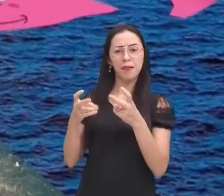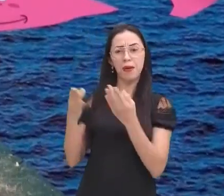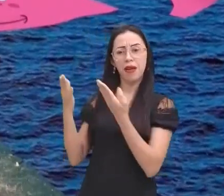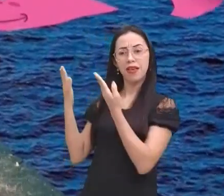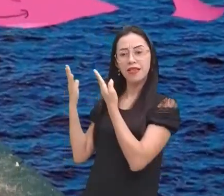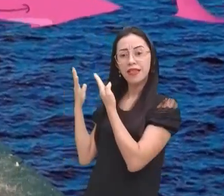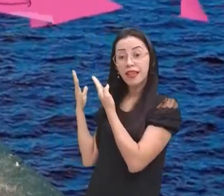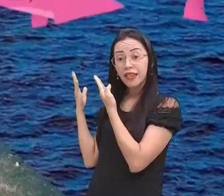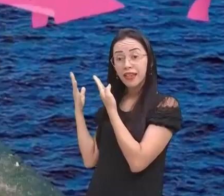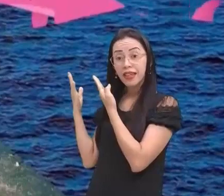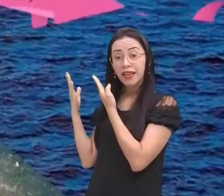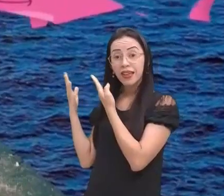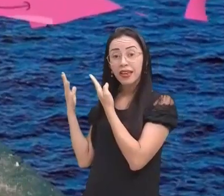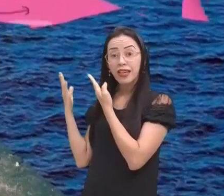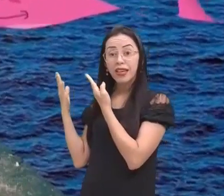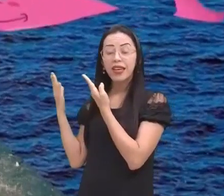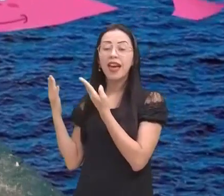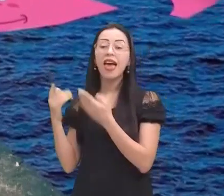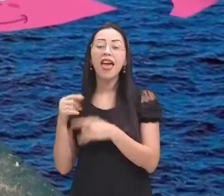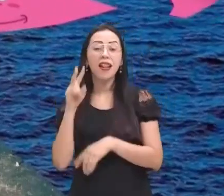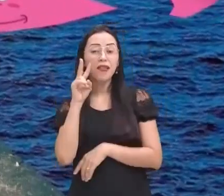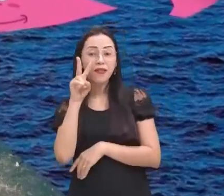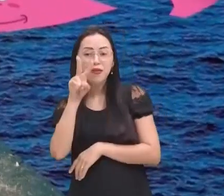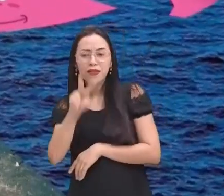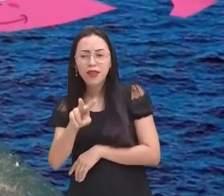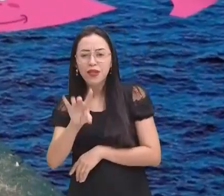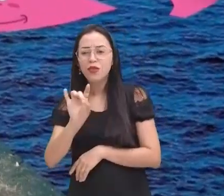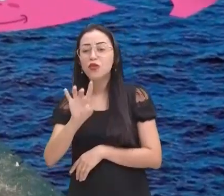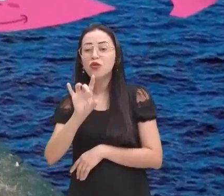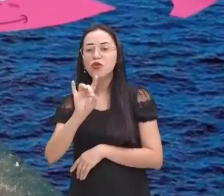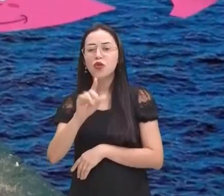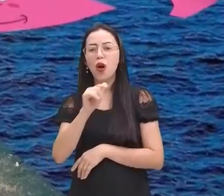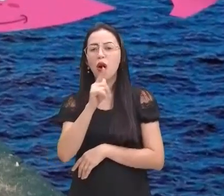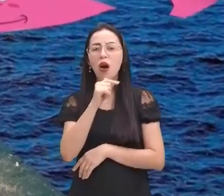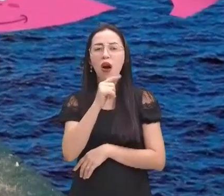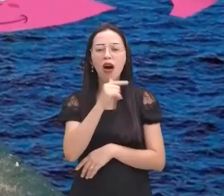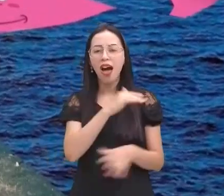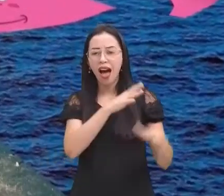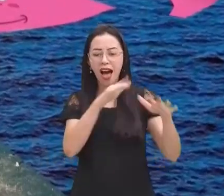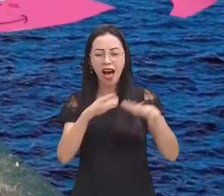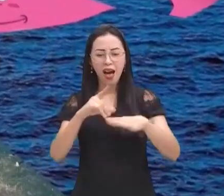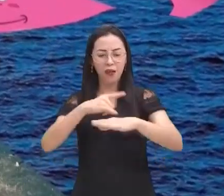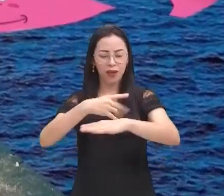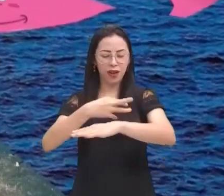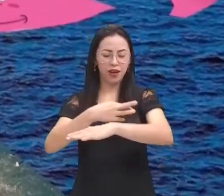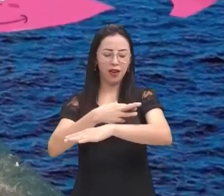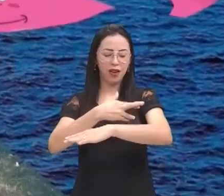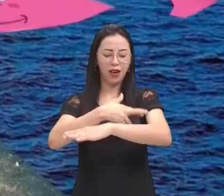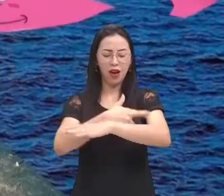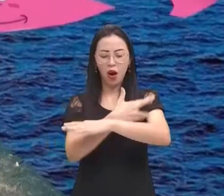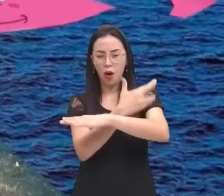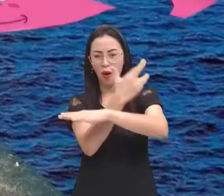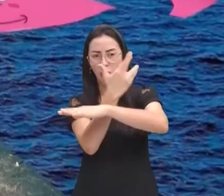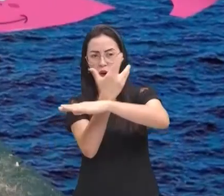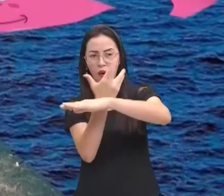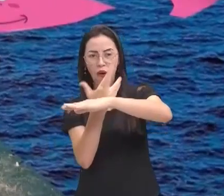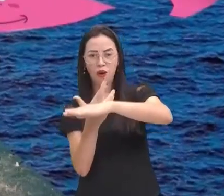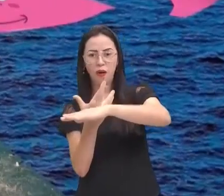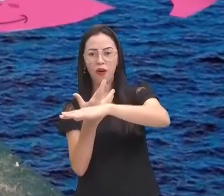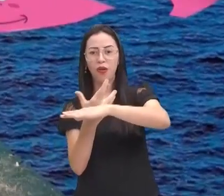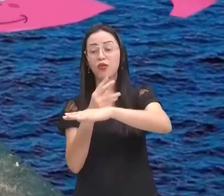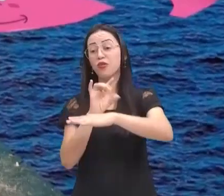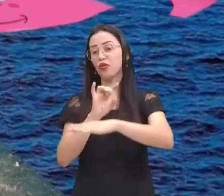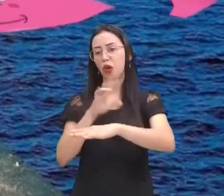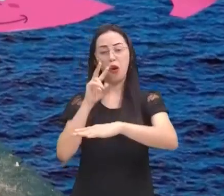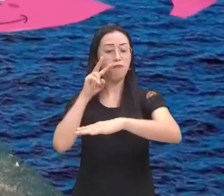fez? Ele só mostrou o bumbum dele. Foi só isso que deu para ver. Vocês acharam engraçado, não é mesmo? Eu sei